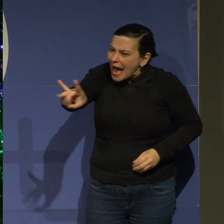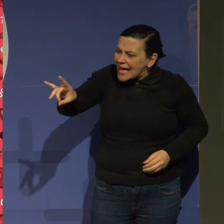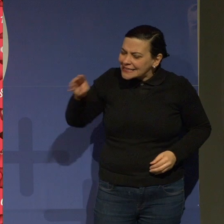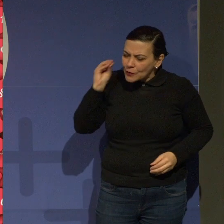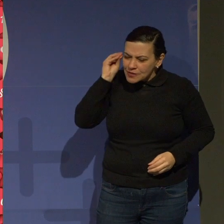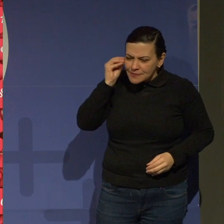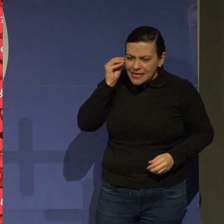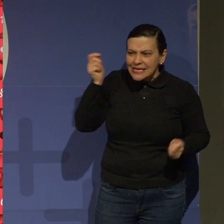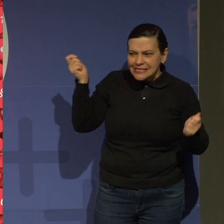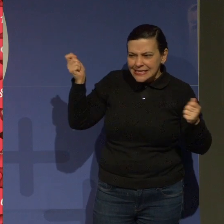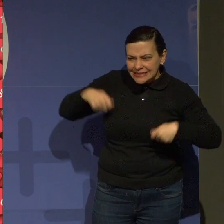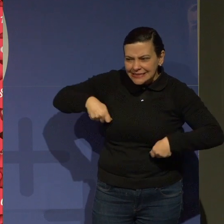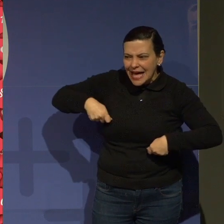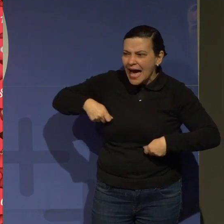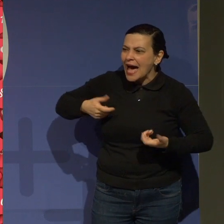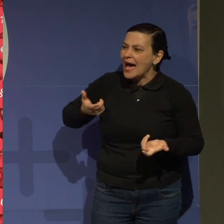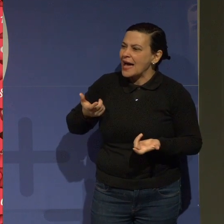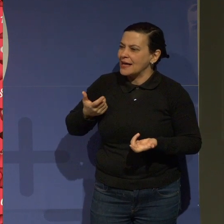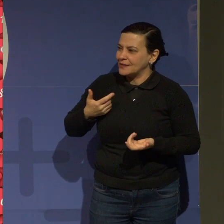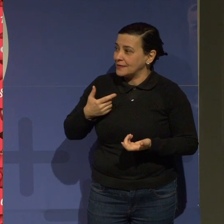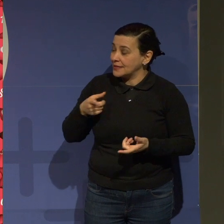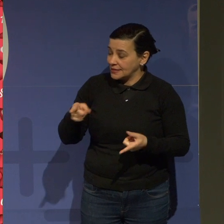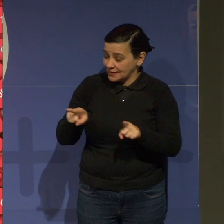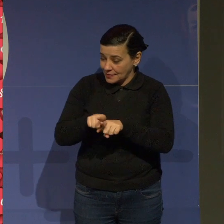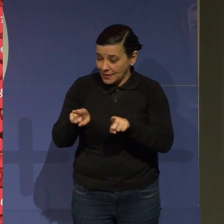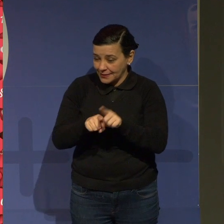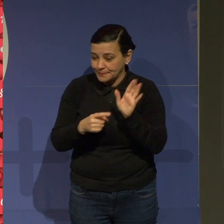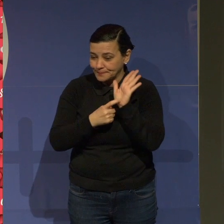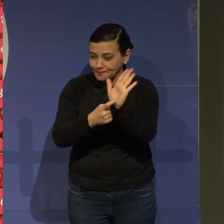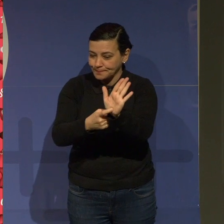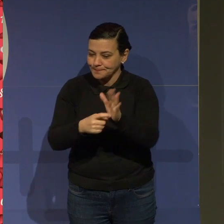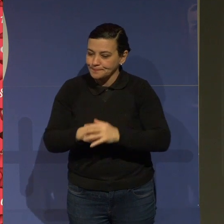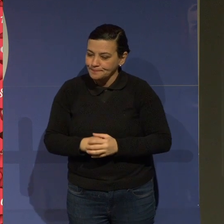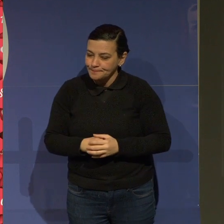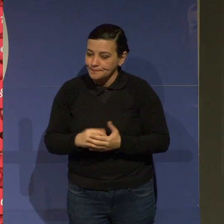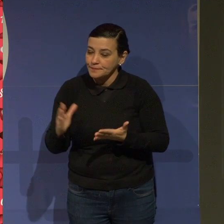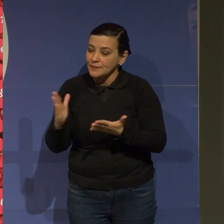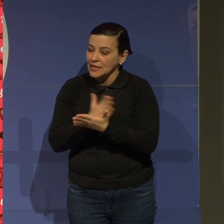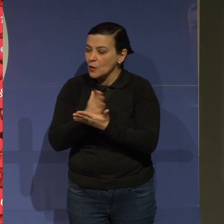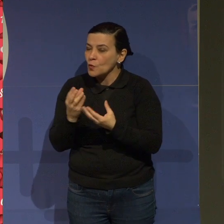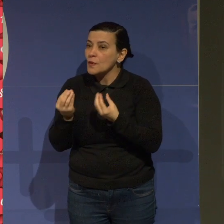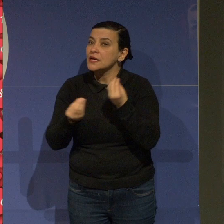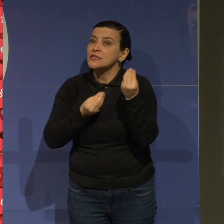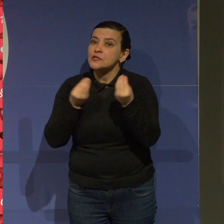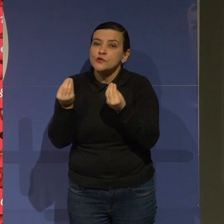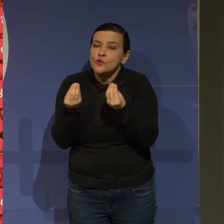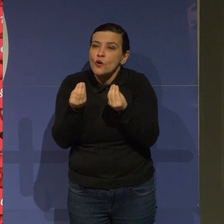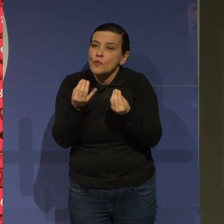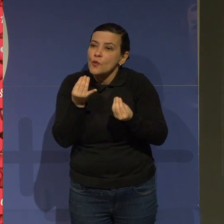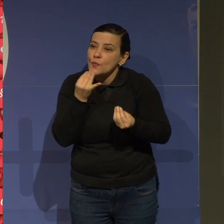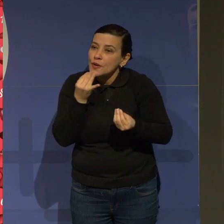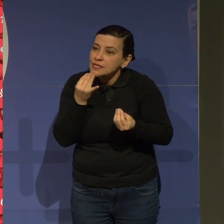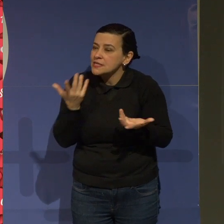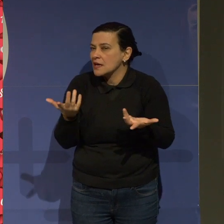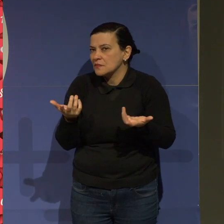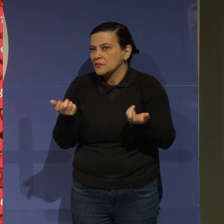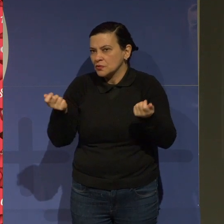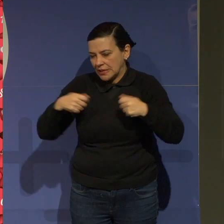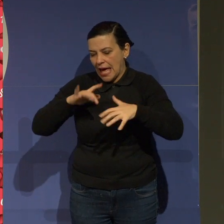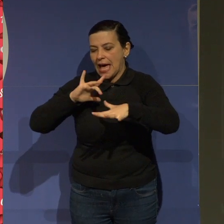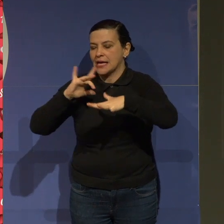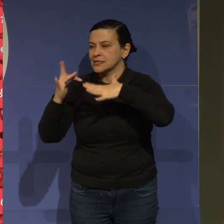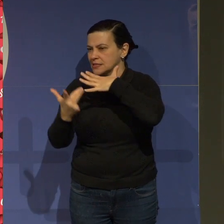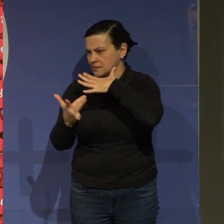acessíveis? E aqui eu trago corações e números. algumas formas da gente tornar as nossas redes mais